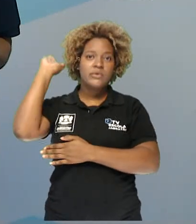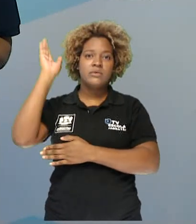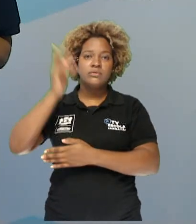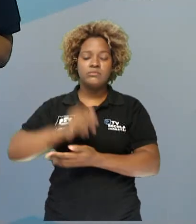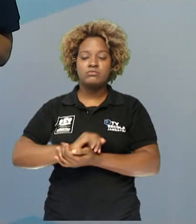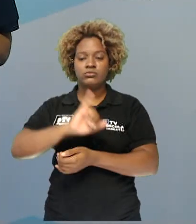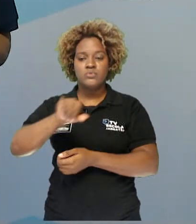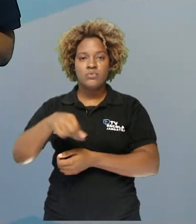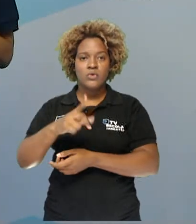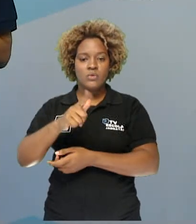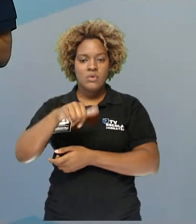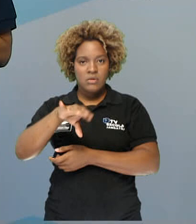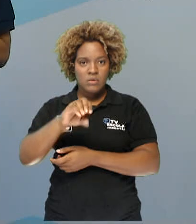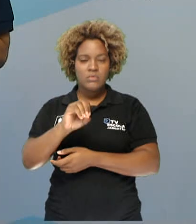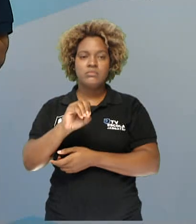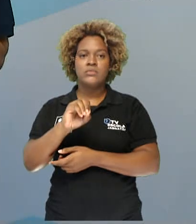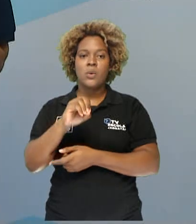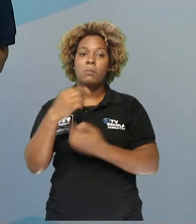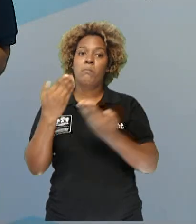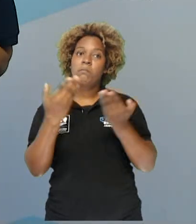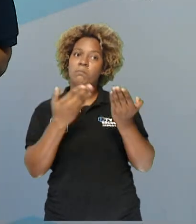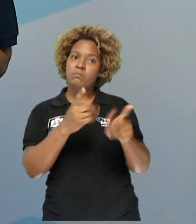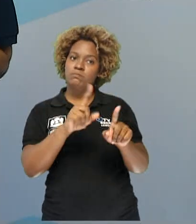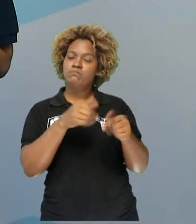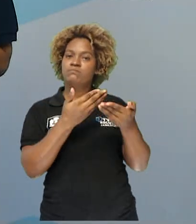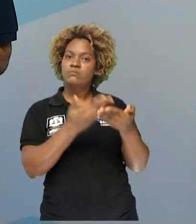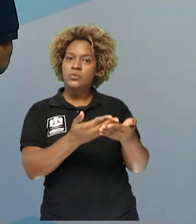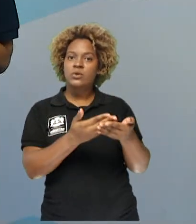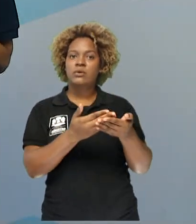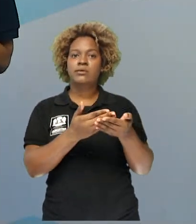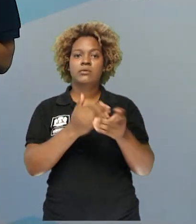em fevereiro, de 4 em 4 anos, tem 29 dias.